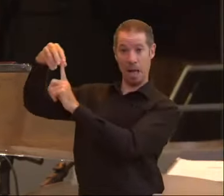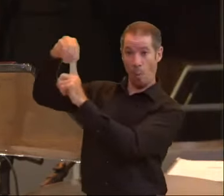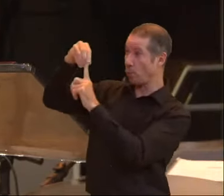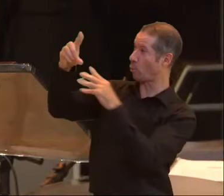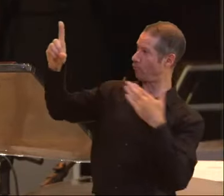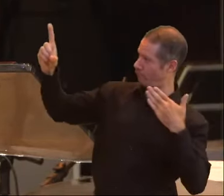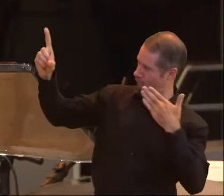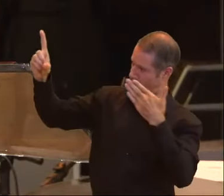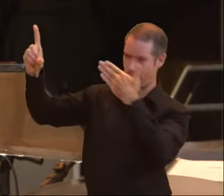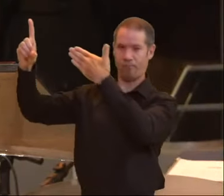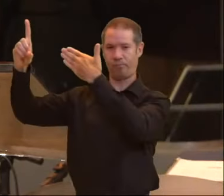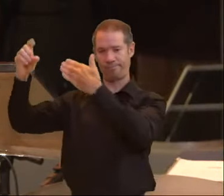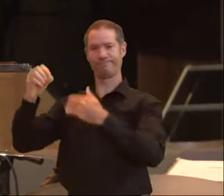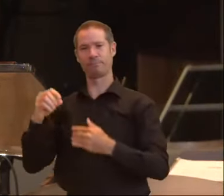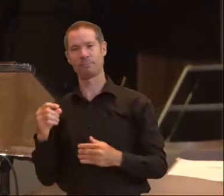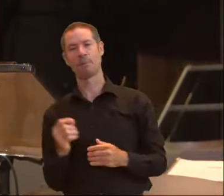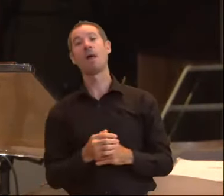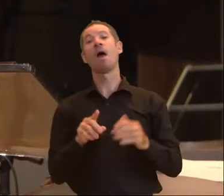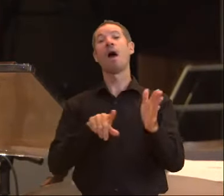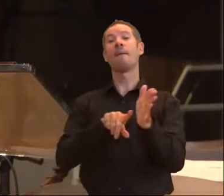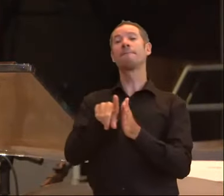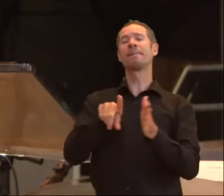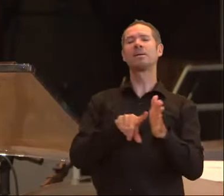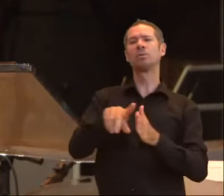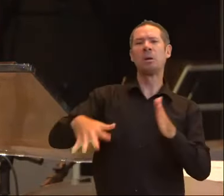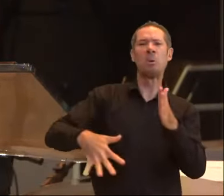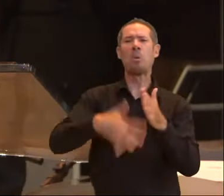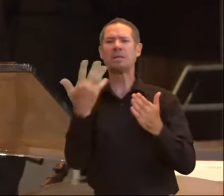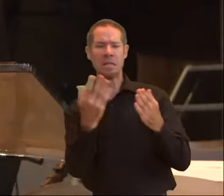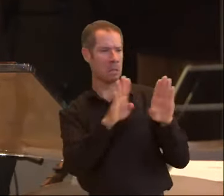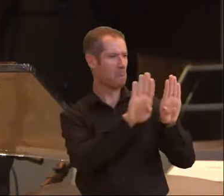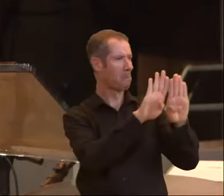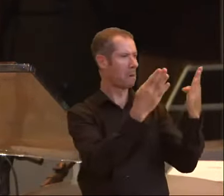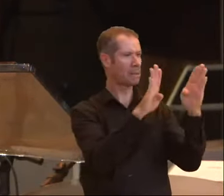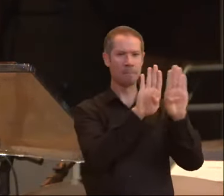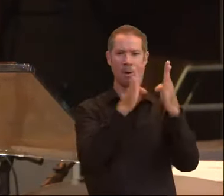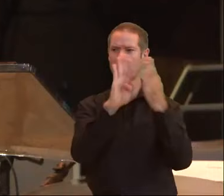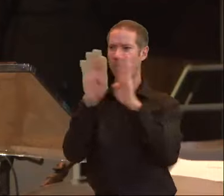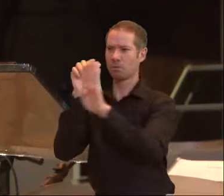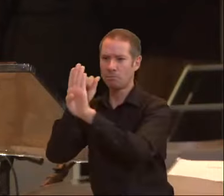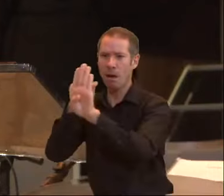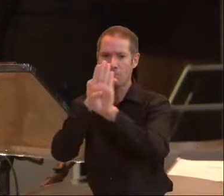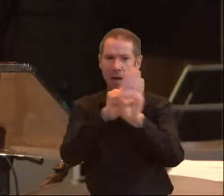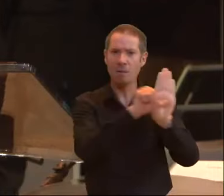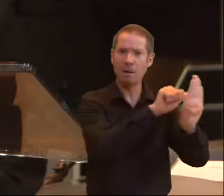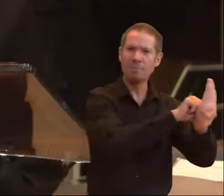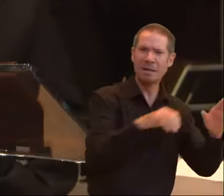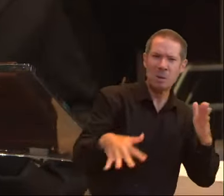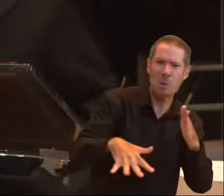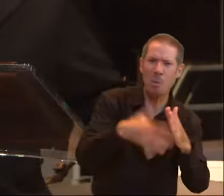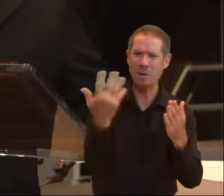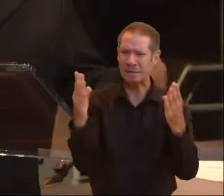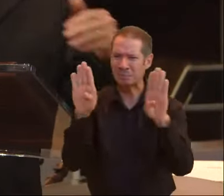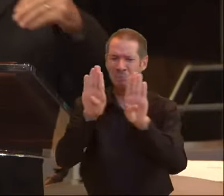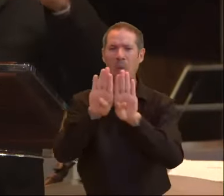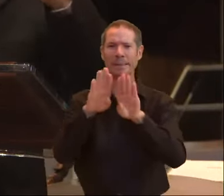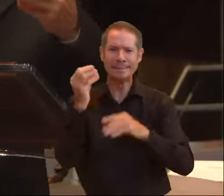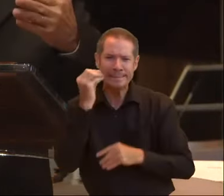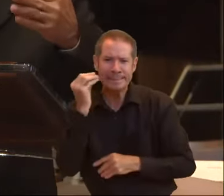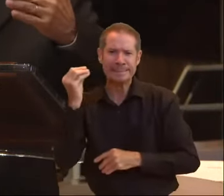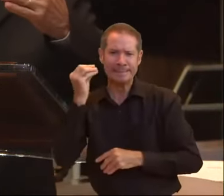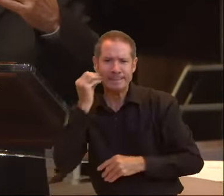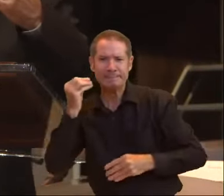acesso. E nessa hora eu pergunto, em quantas portas você já bateu? Em quantas portas você já